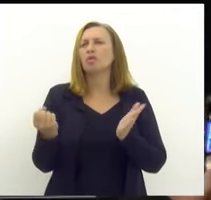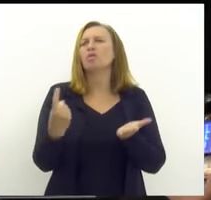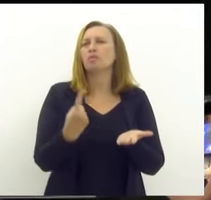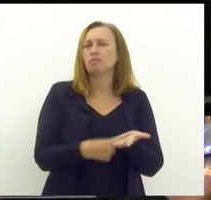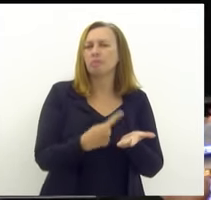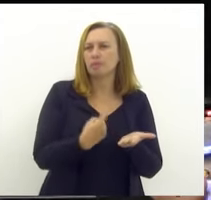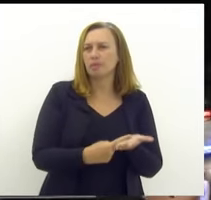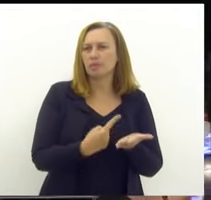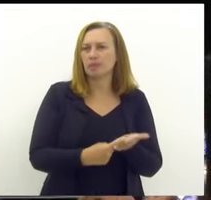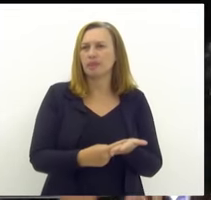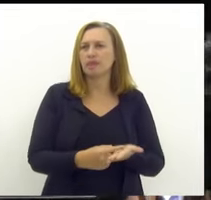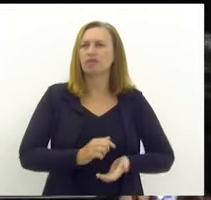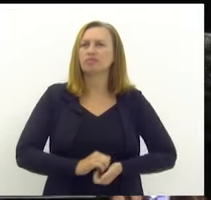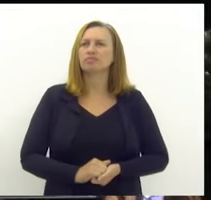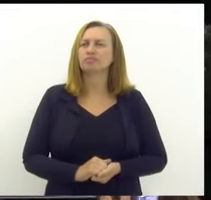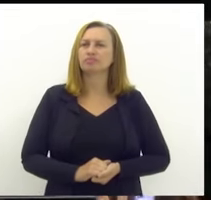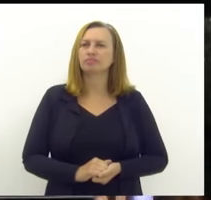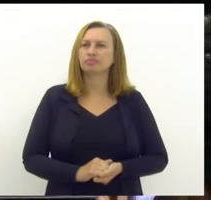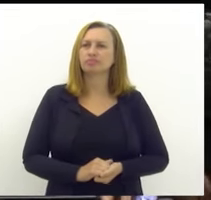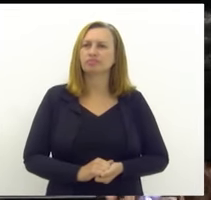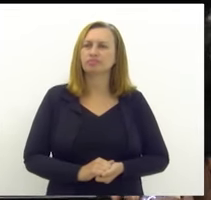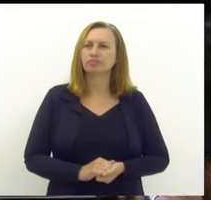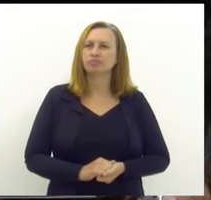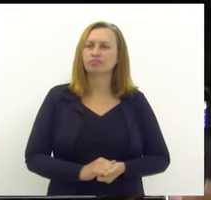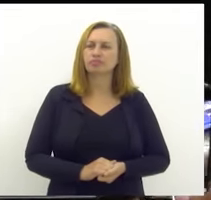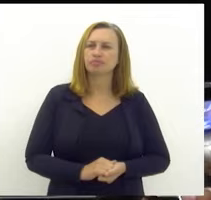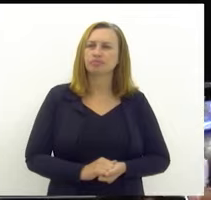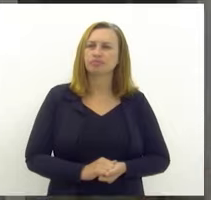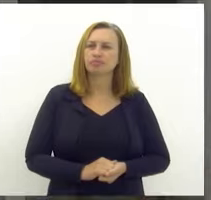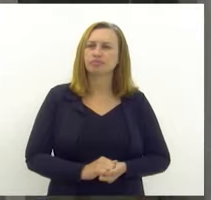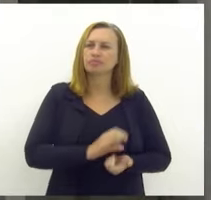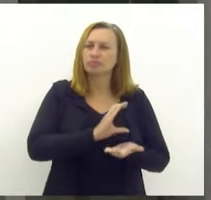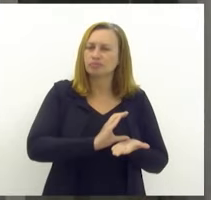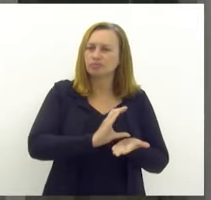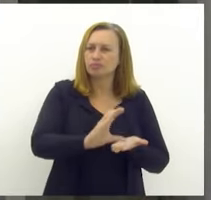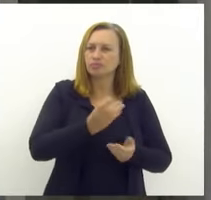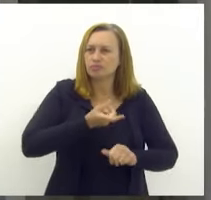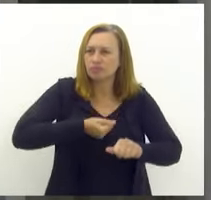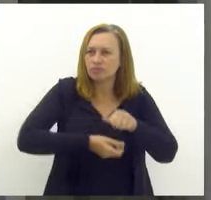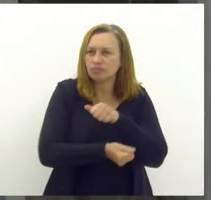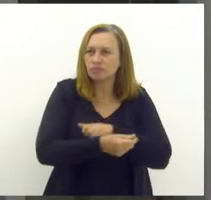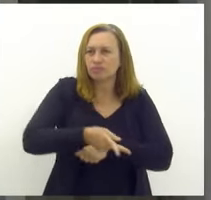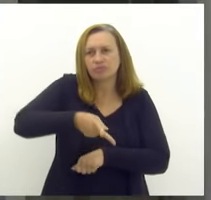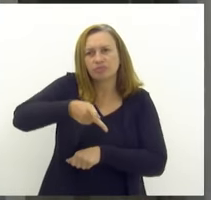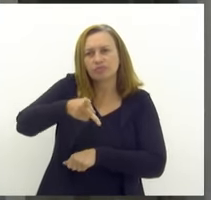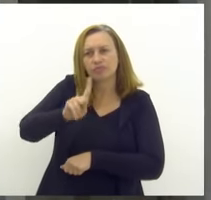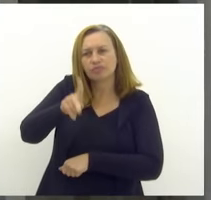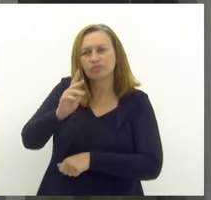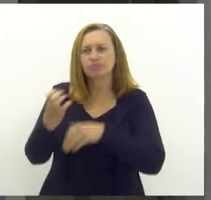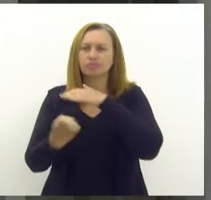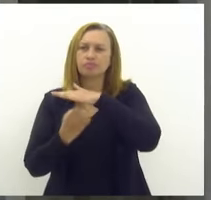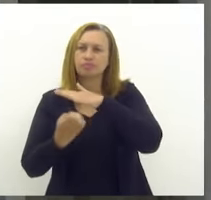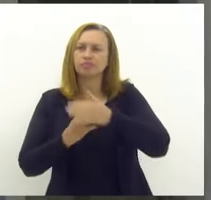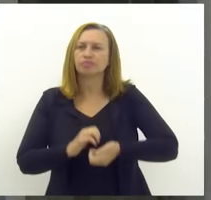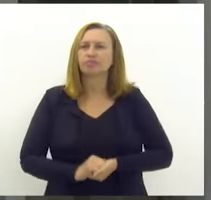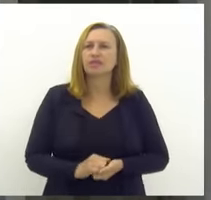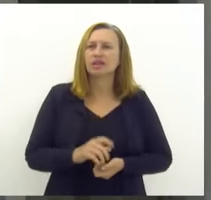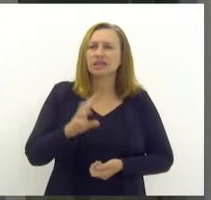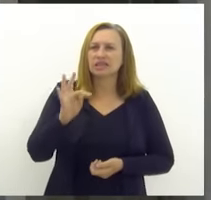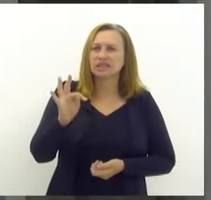Pack a gente tem lá aporte de recurso investimento da Petrobras e da Transpetro da